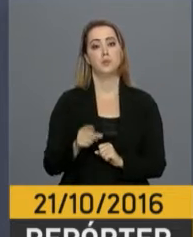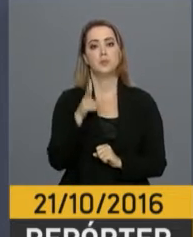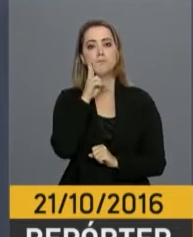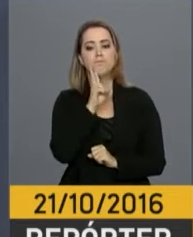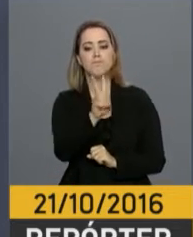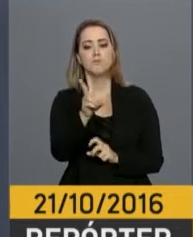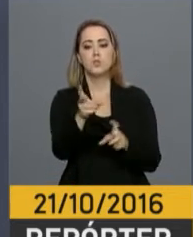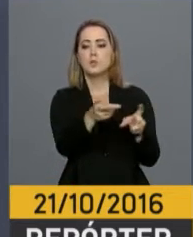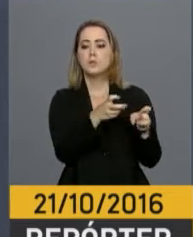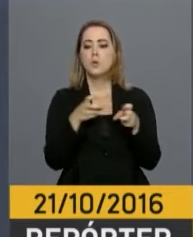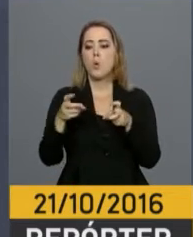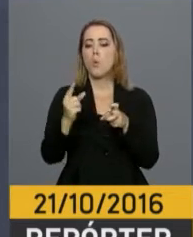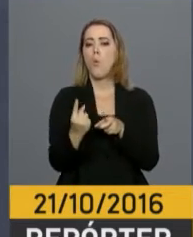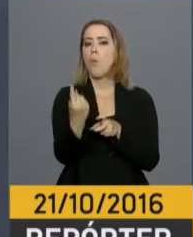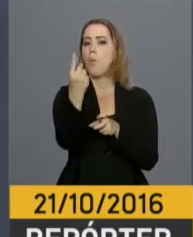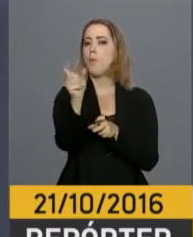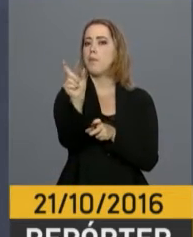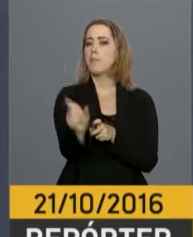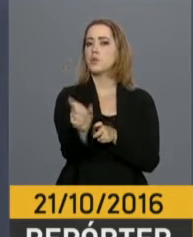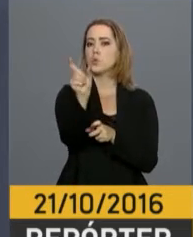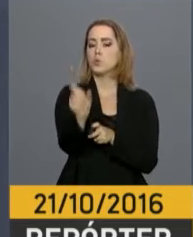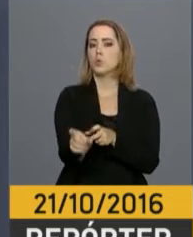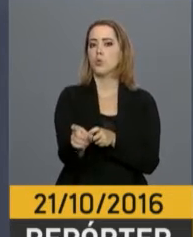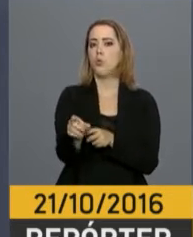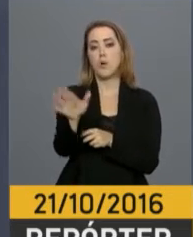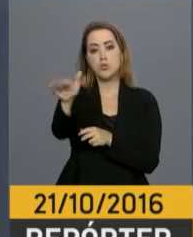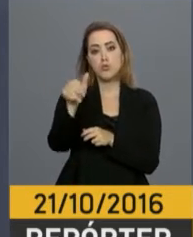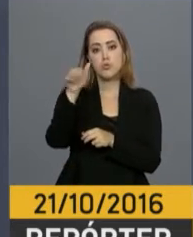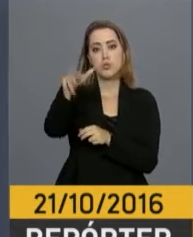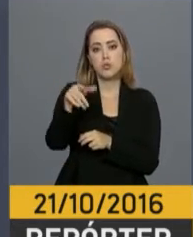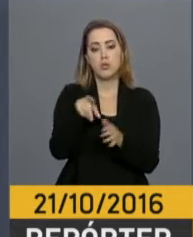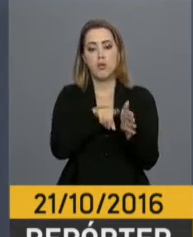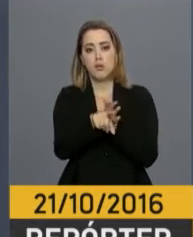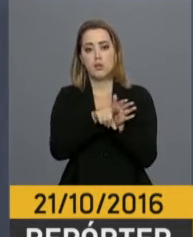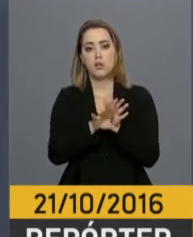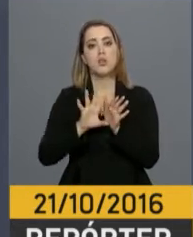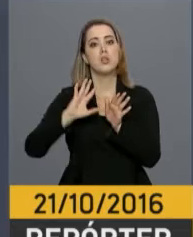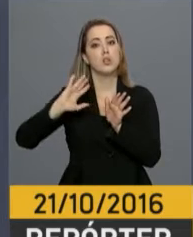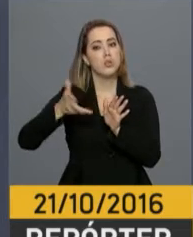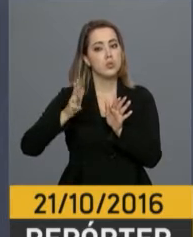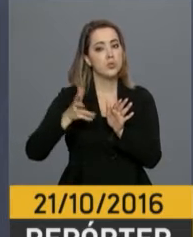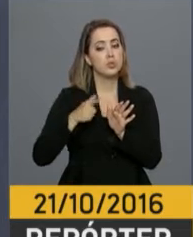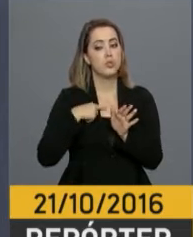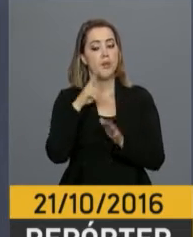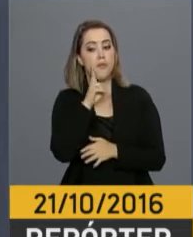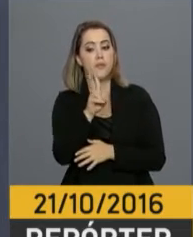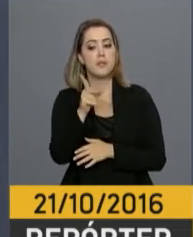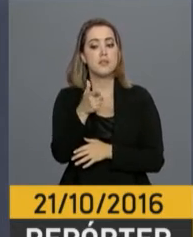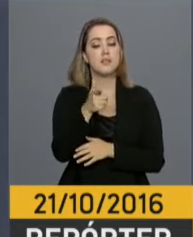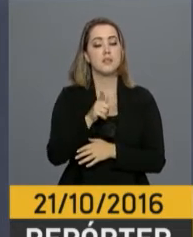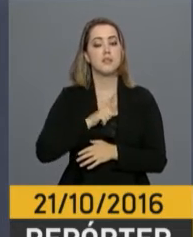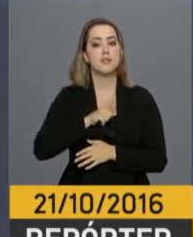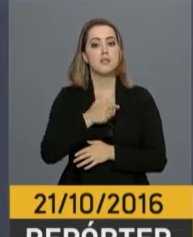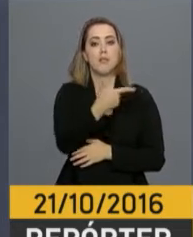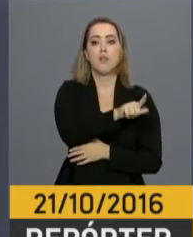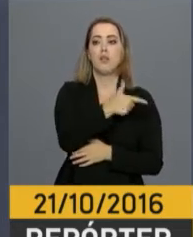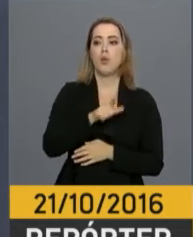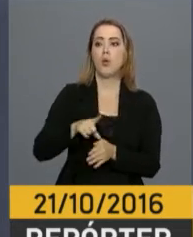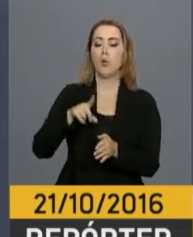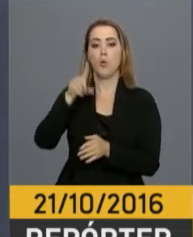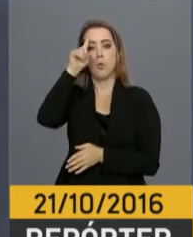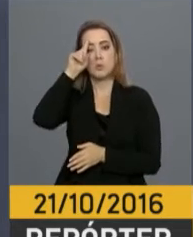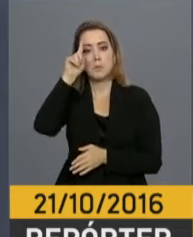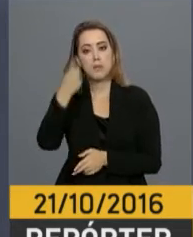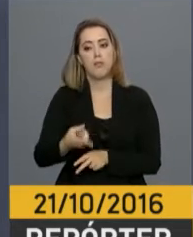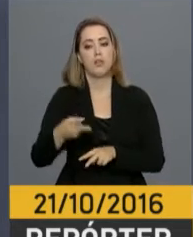para intimar uma determinada pessoa, já automaticamente sair se há outras intimações, se há mandado de prisão, se